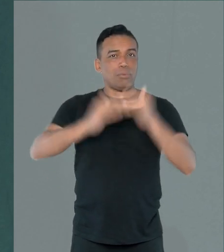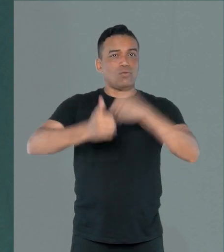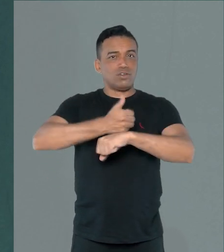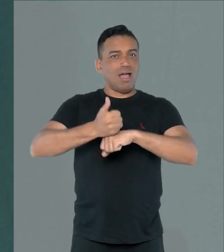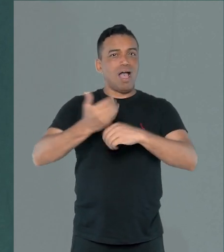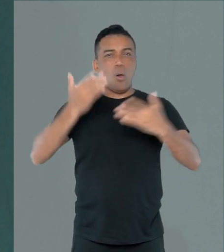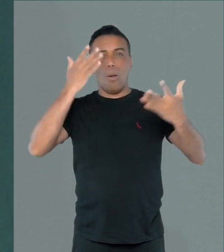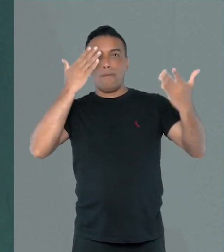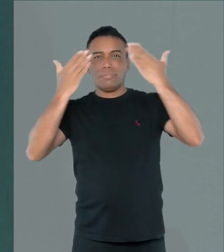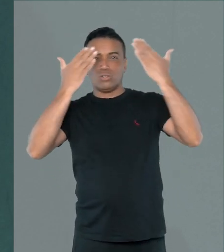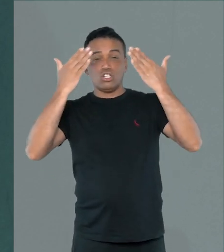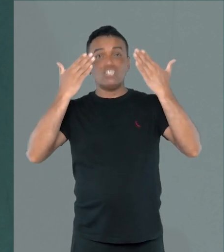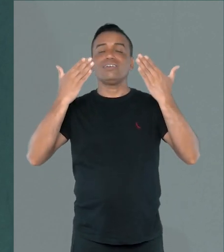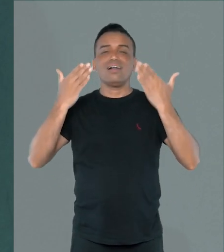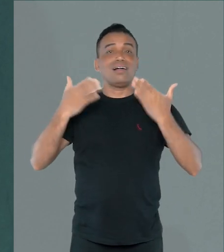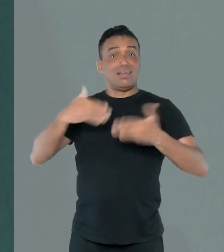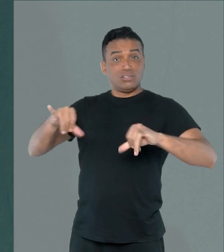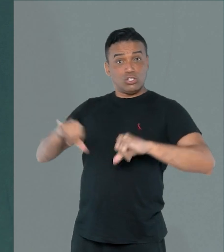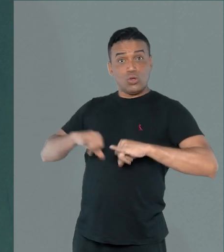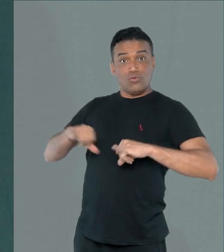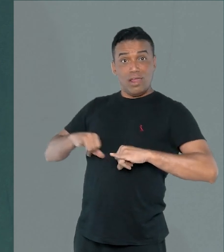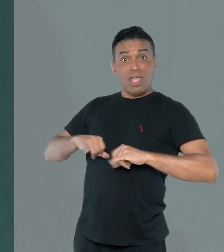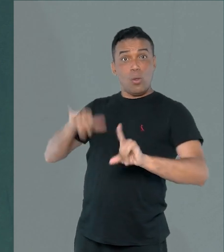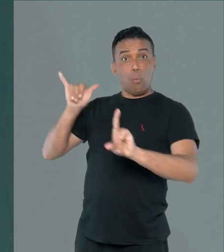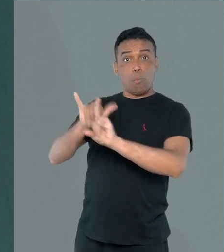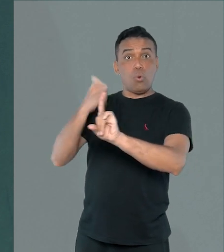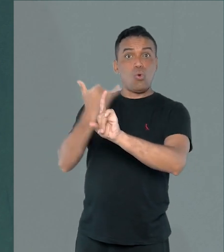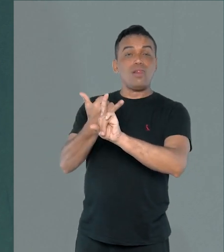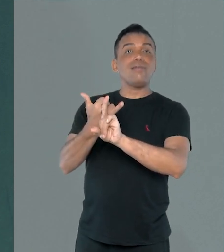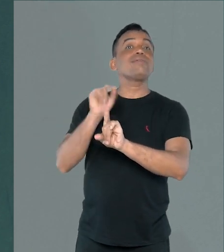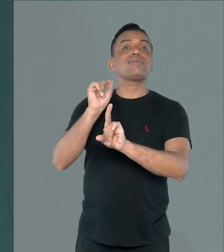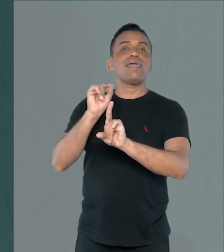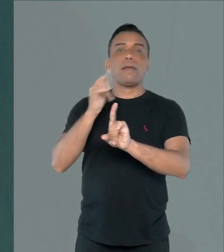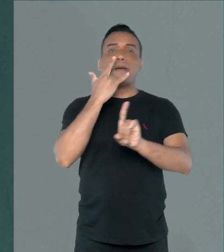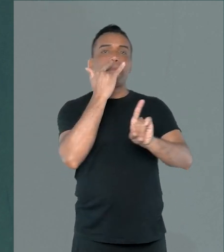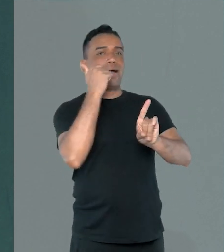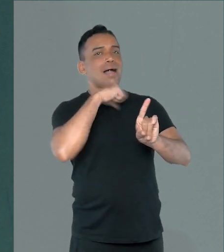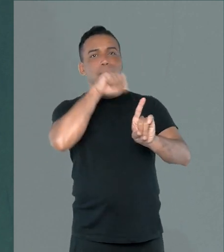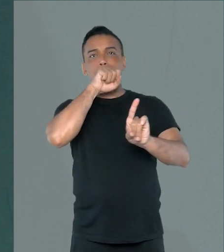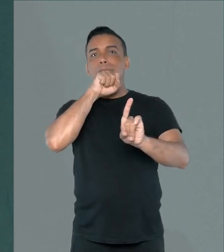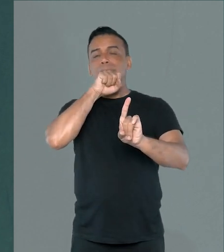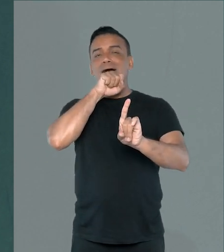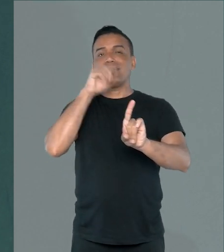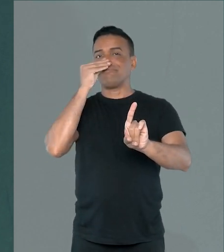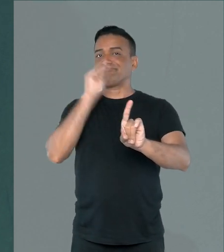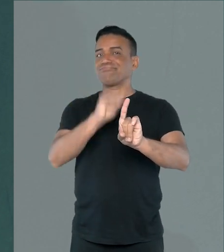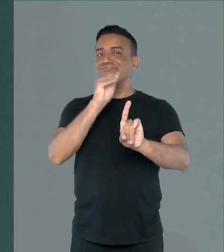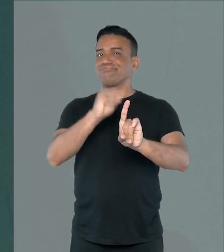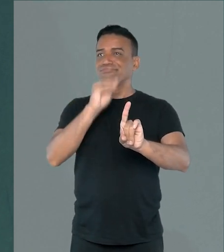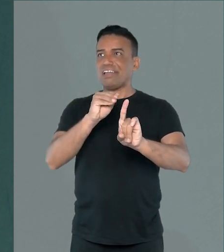infantil diria que esse menino sofreu bullying por parte dos pais, que diziam que ele era incapaz, que diziam que ele tinha